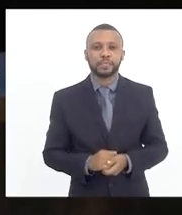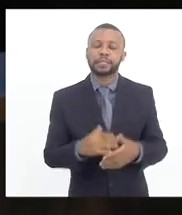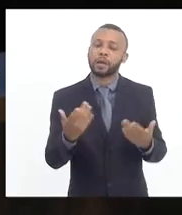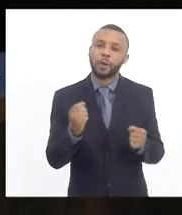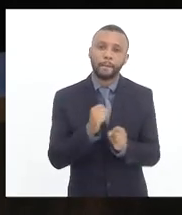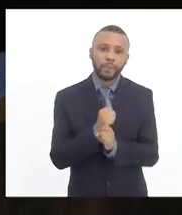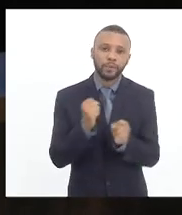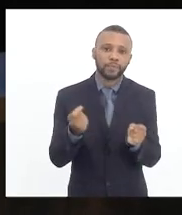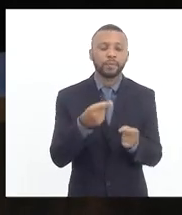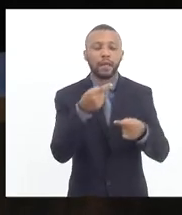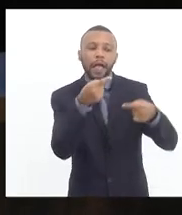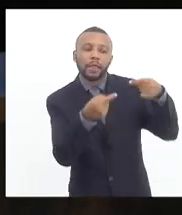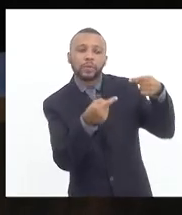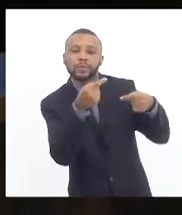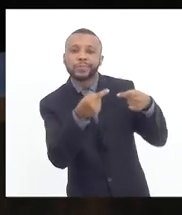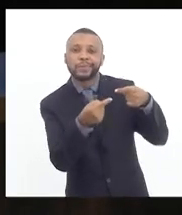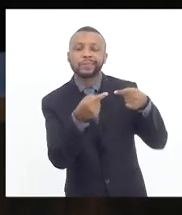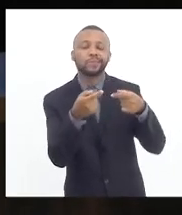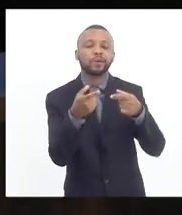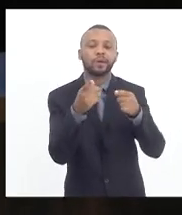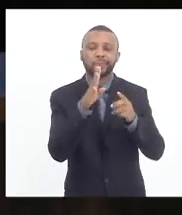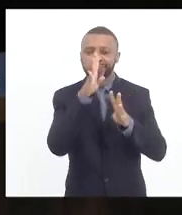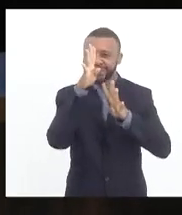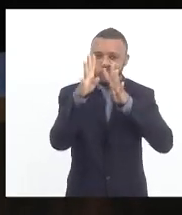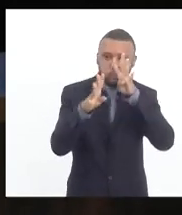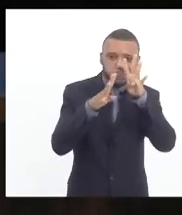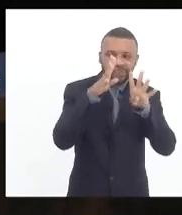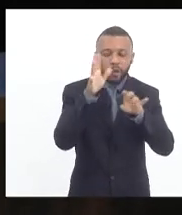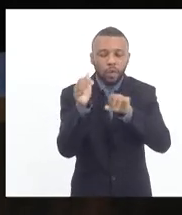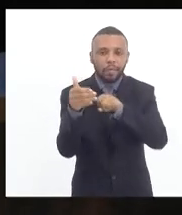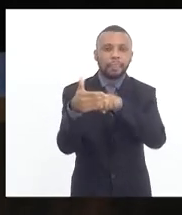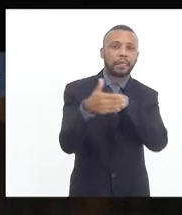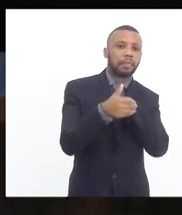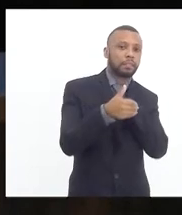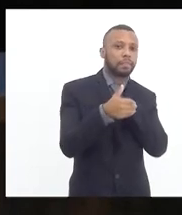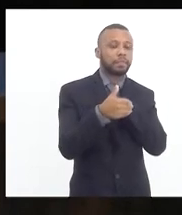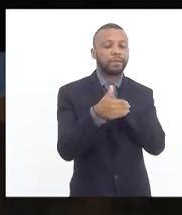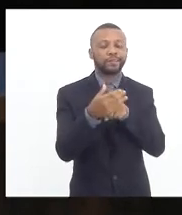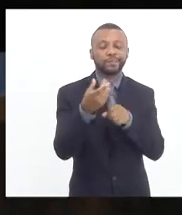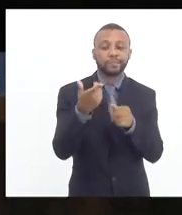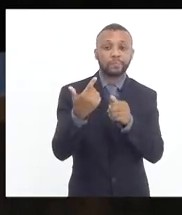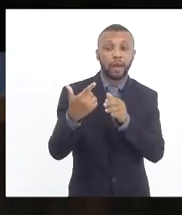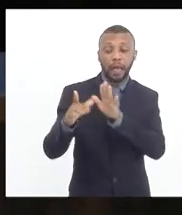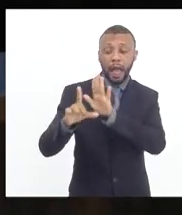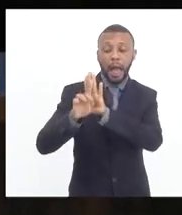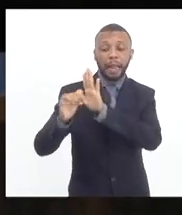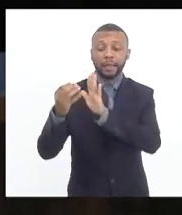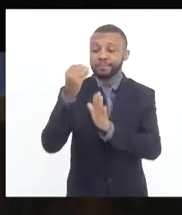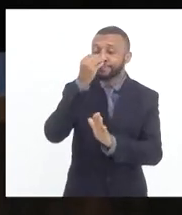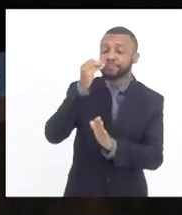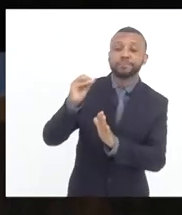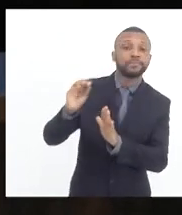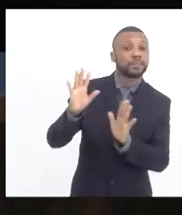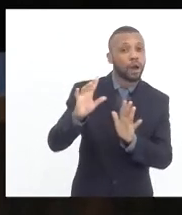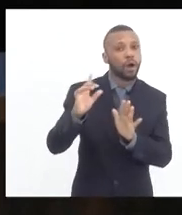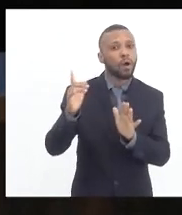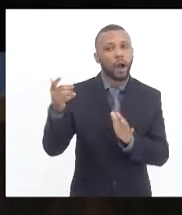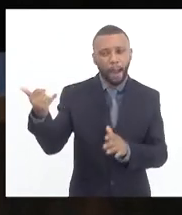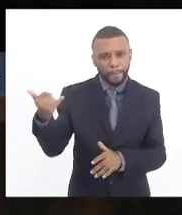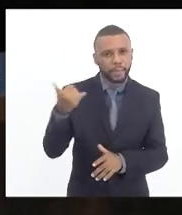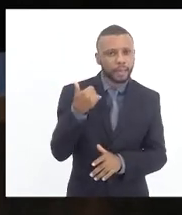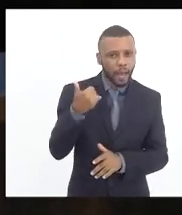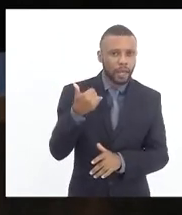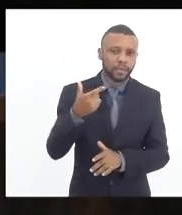tem essa de da gente tá discutindo as coisas às escondidas de tá fazendo algo à revelia de quem quer que seja a mensagem chegou